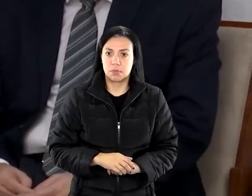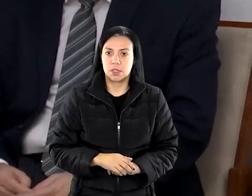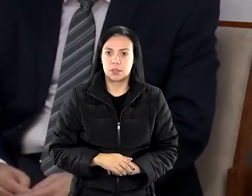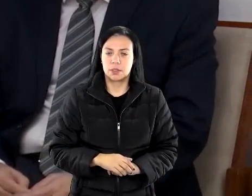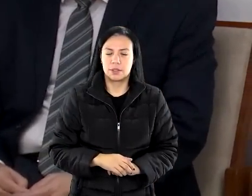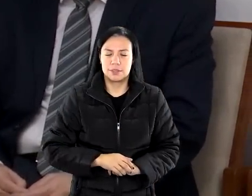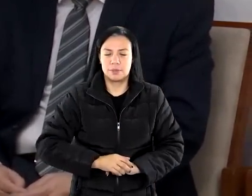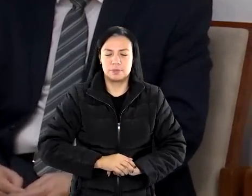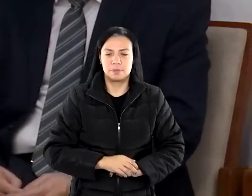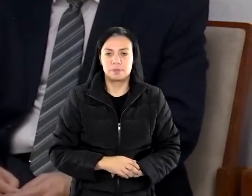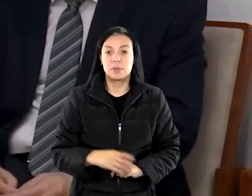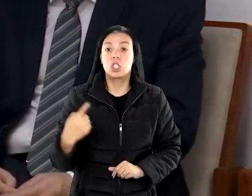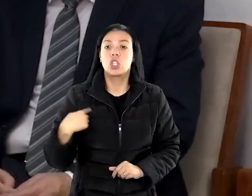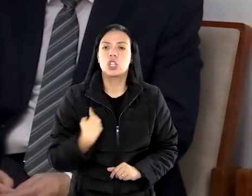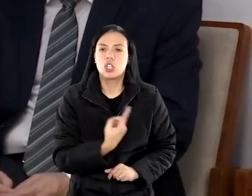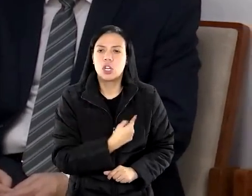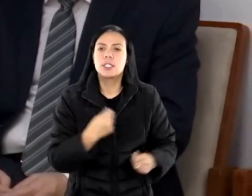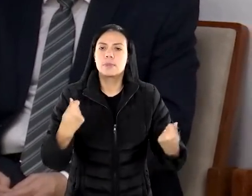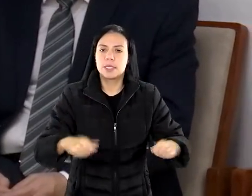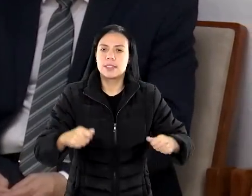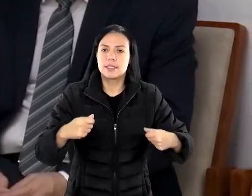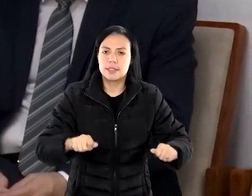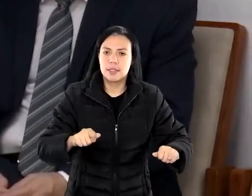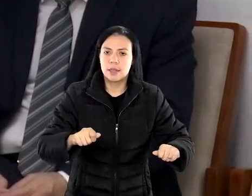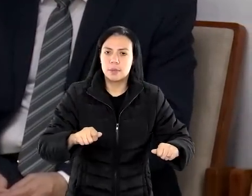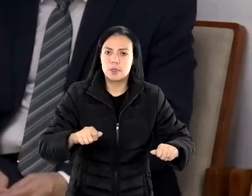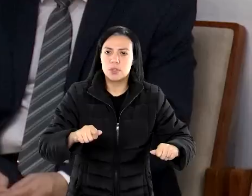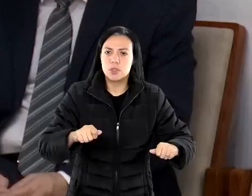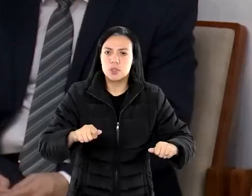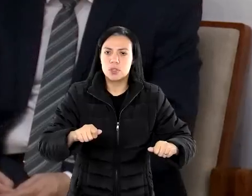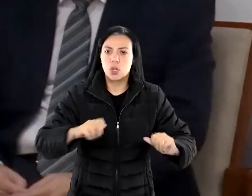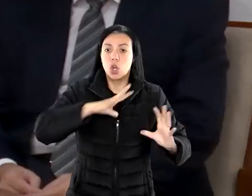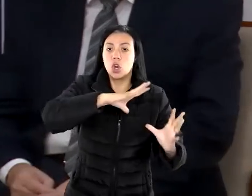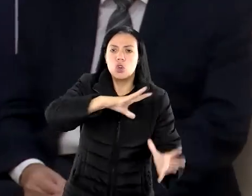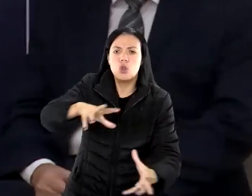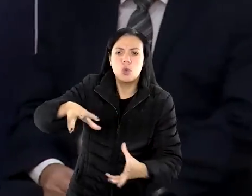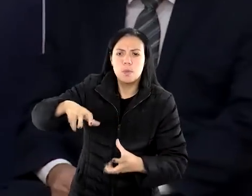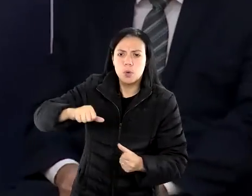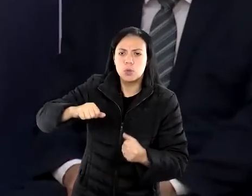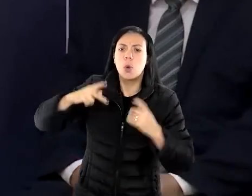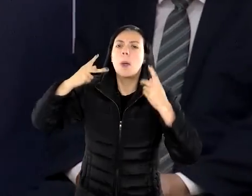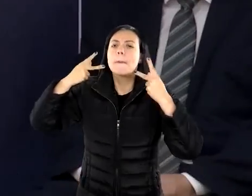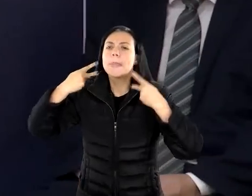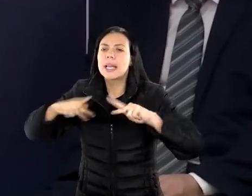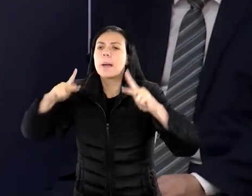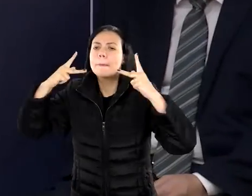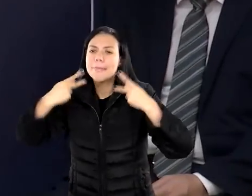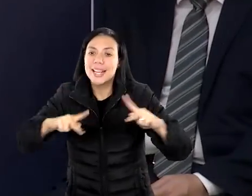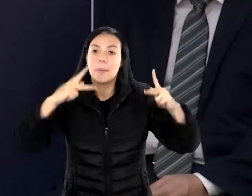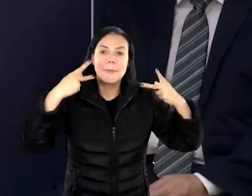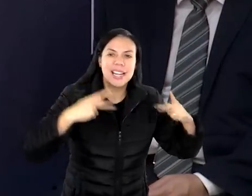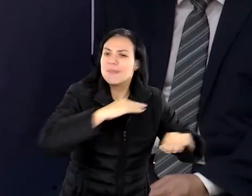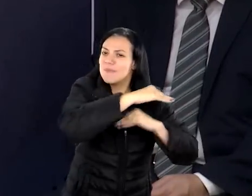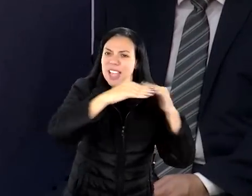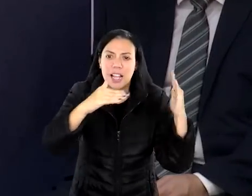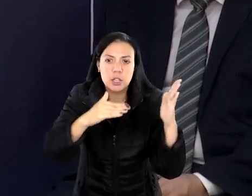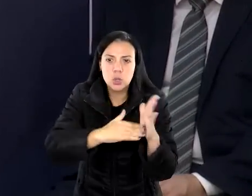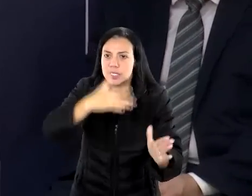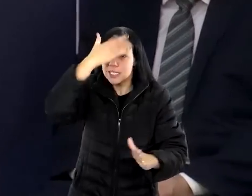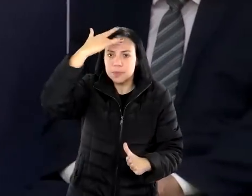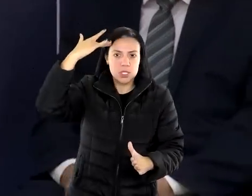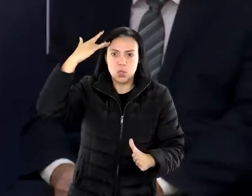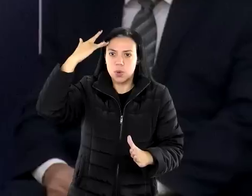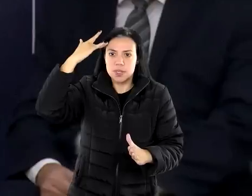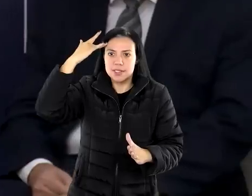pedido. Ide por todo mundo e pregai o evangelho, que é a toda criatura. Fazei